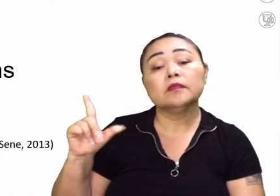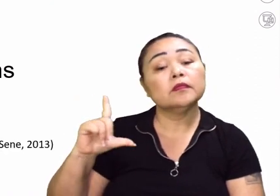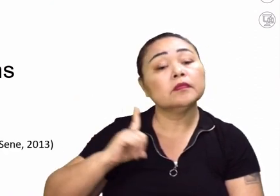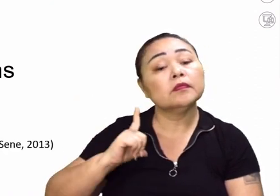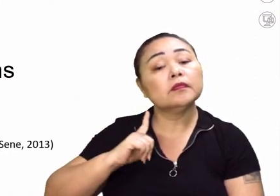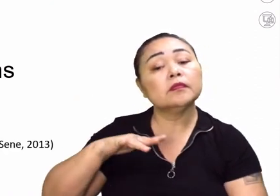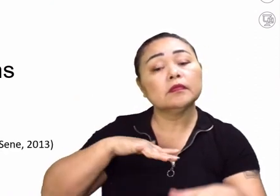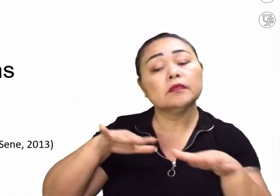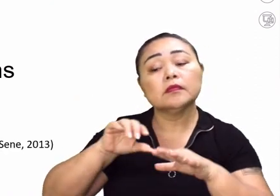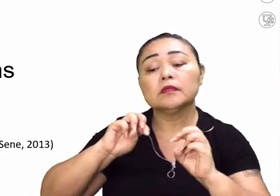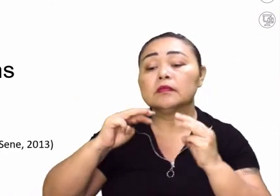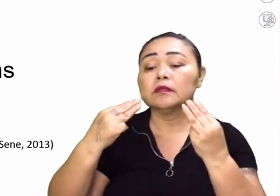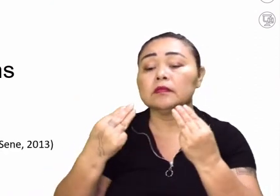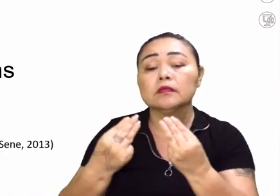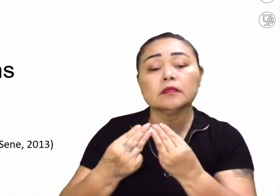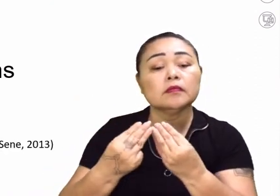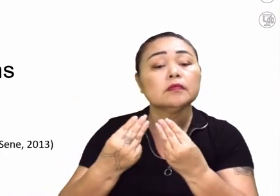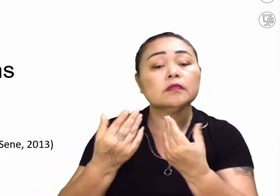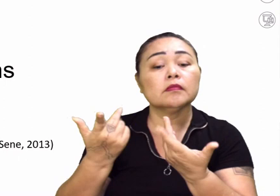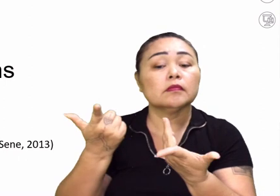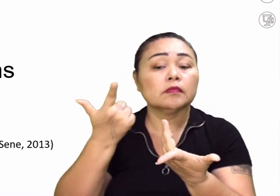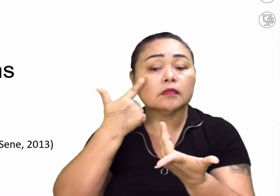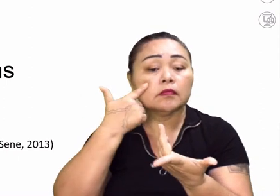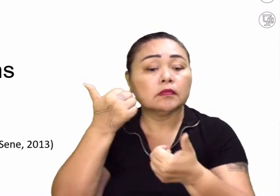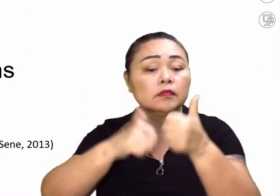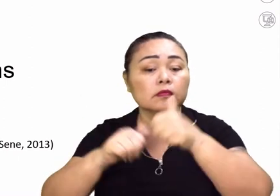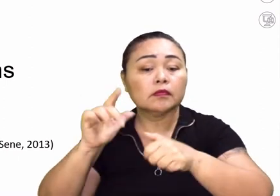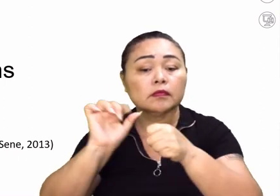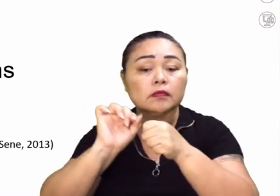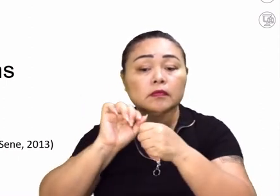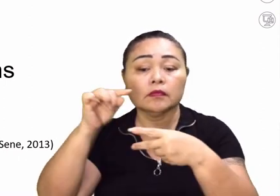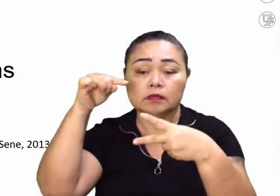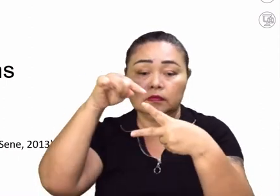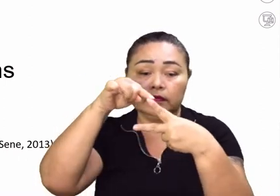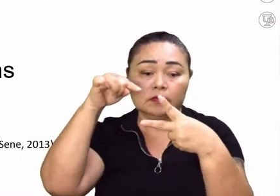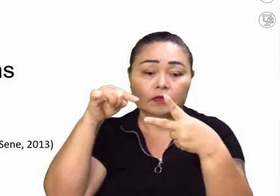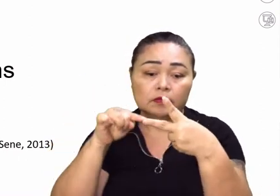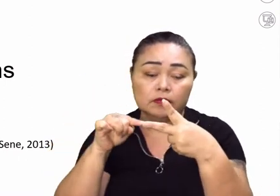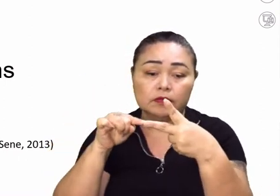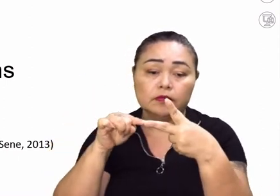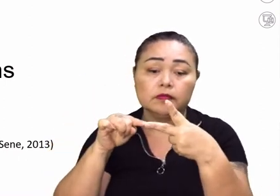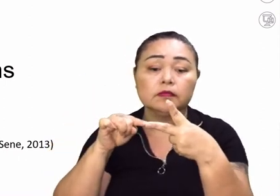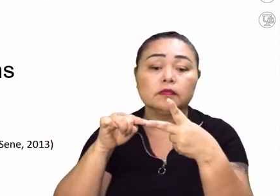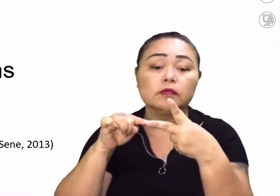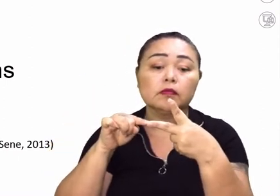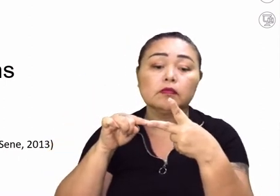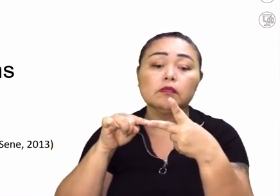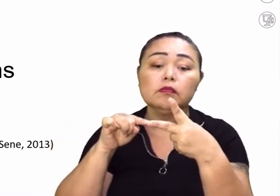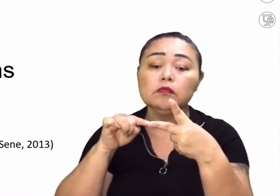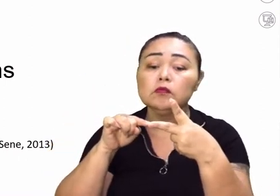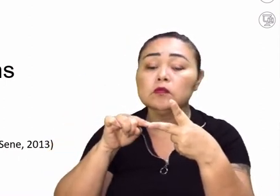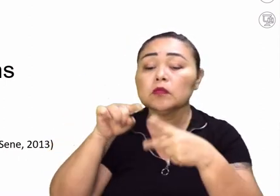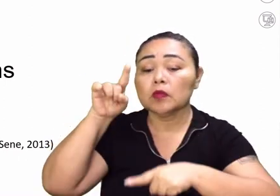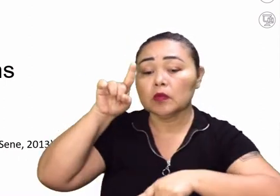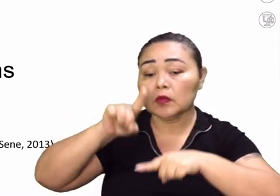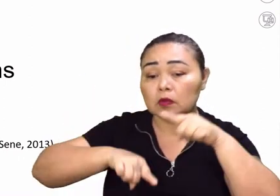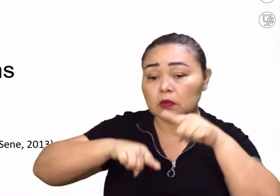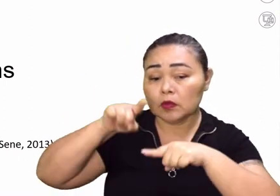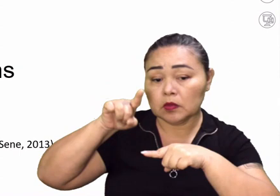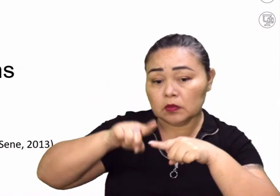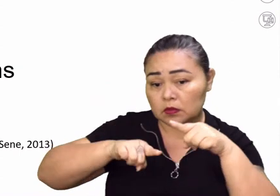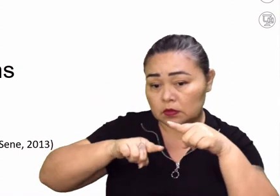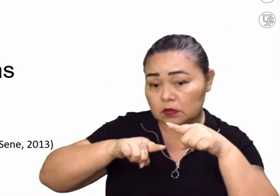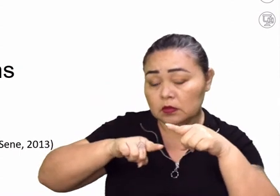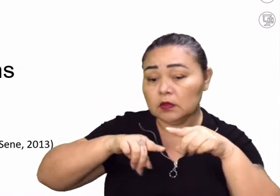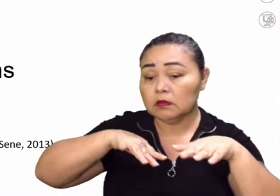E aí a gente traz movimento de massa deve ser analisado considerando basicamente dois fatores a natureza material